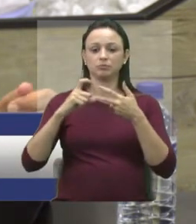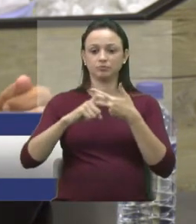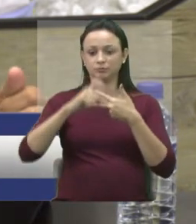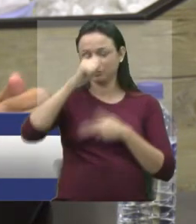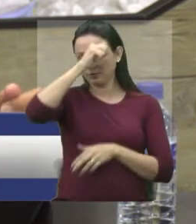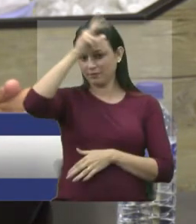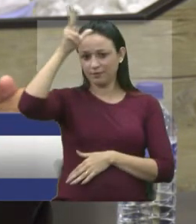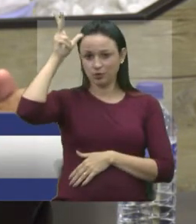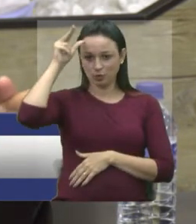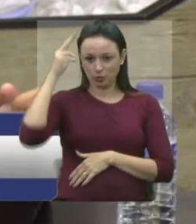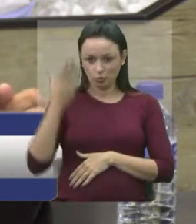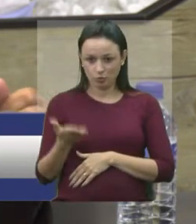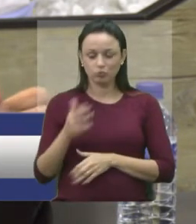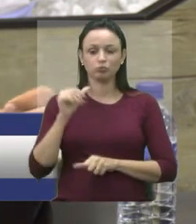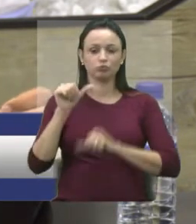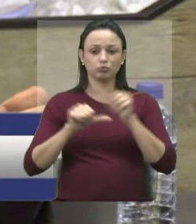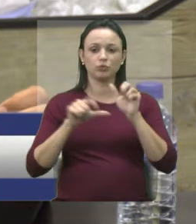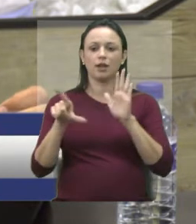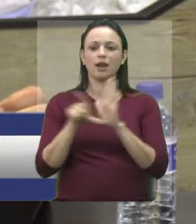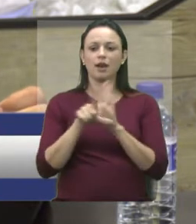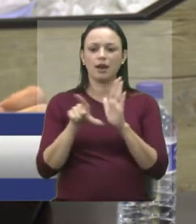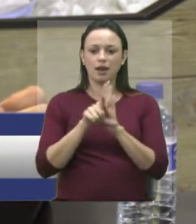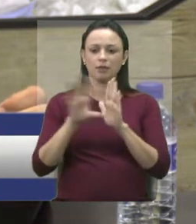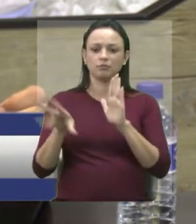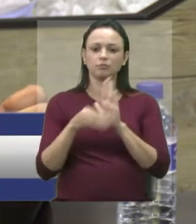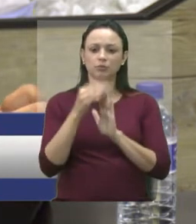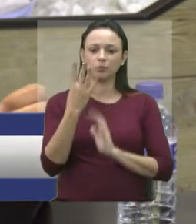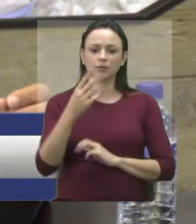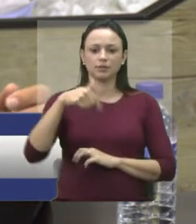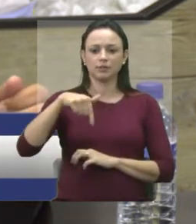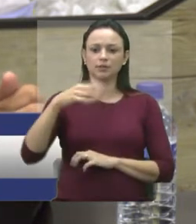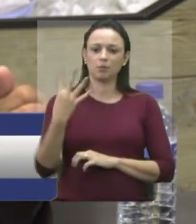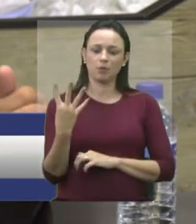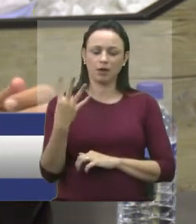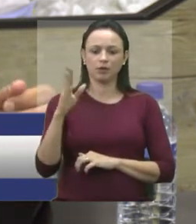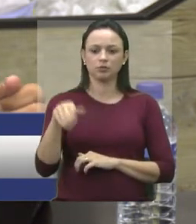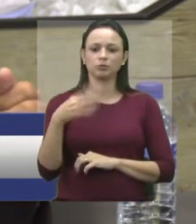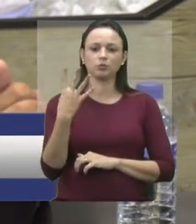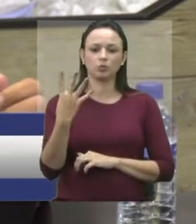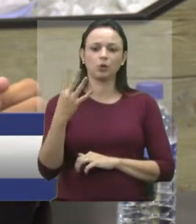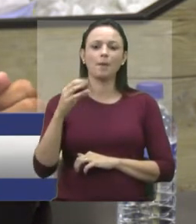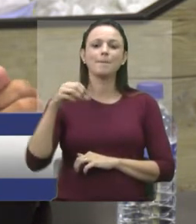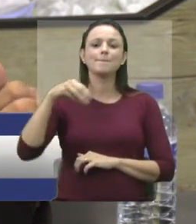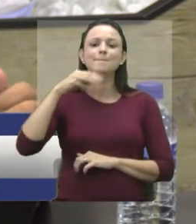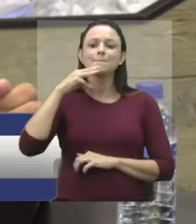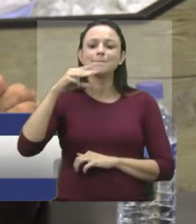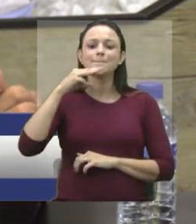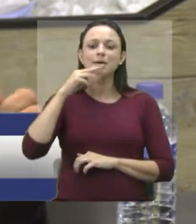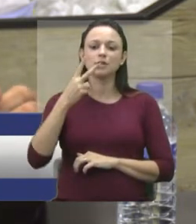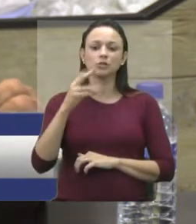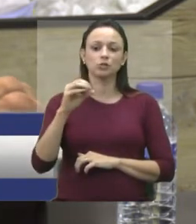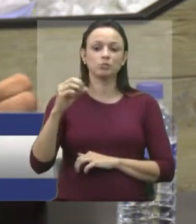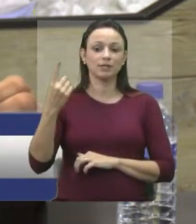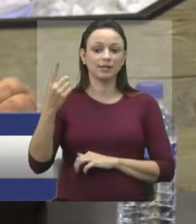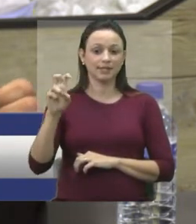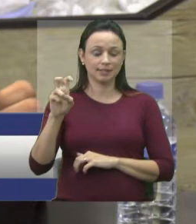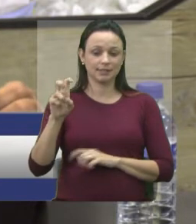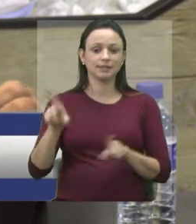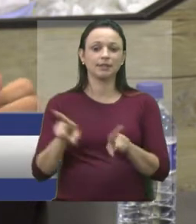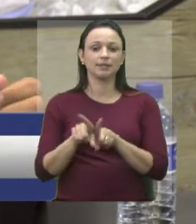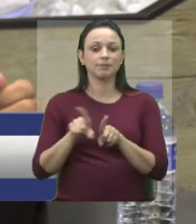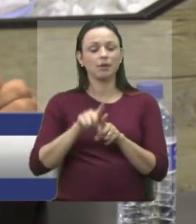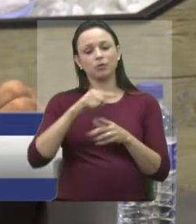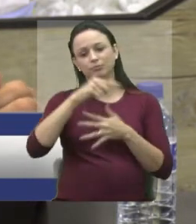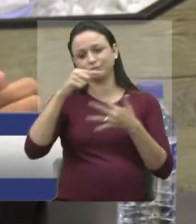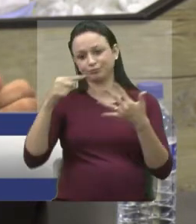de Jaú, que altera a lei complementar número 474, de 4 de março de 2015, e dá